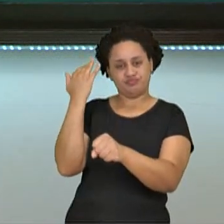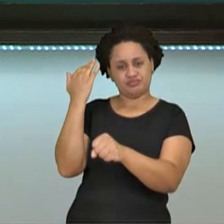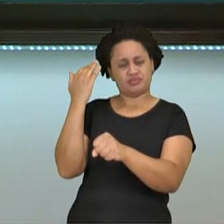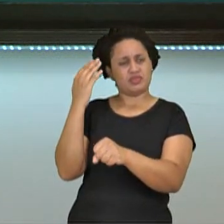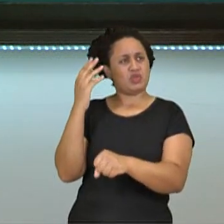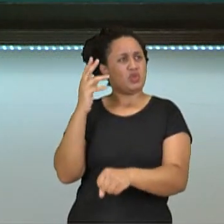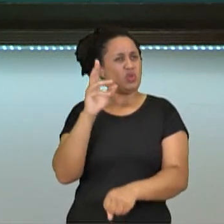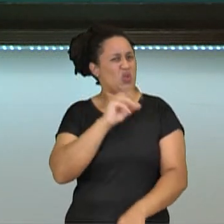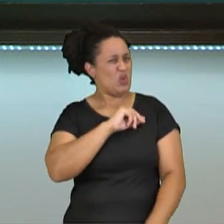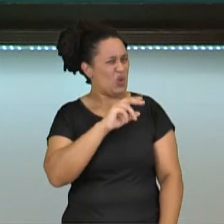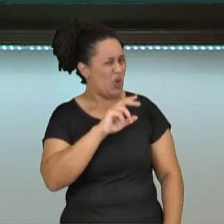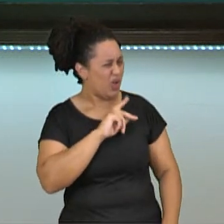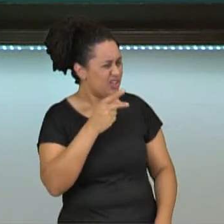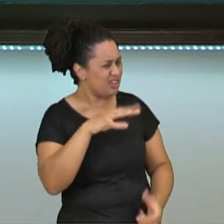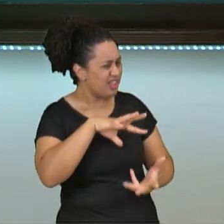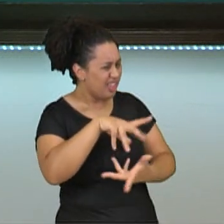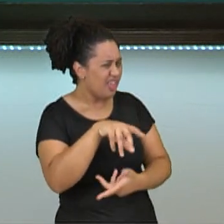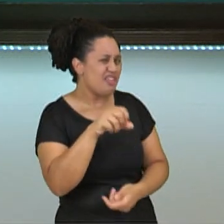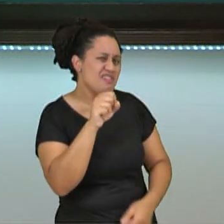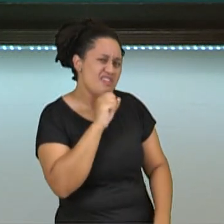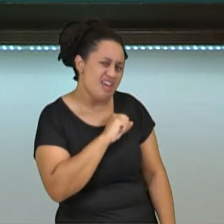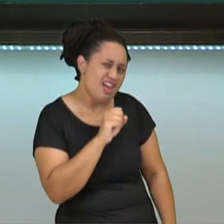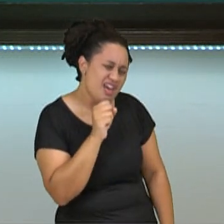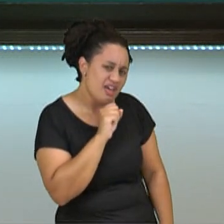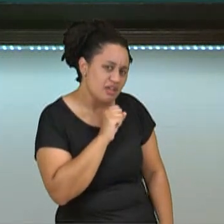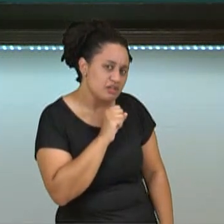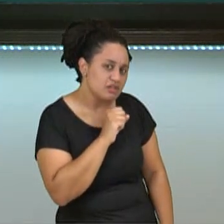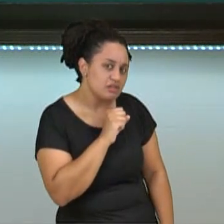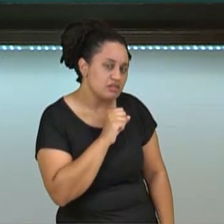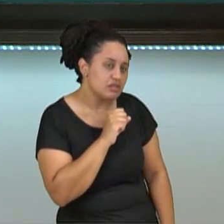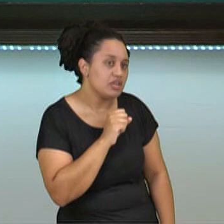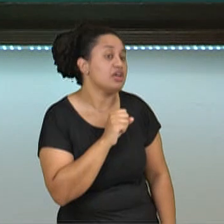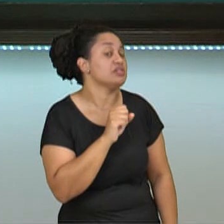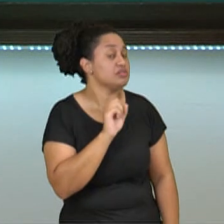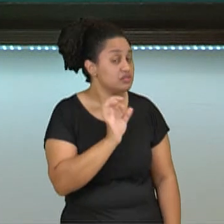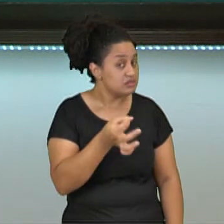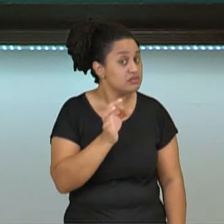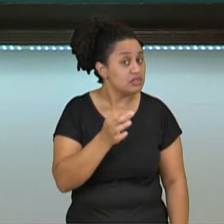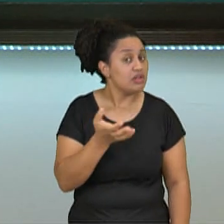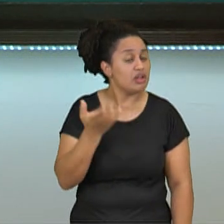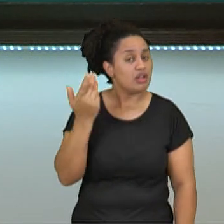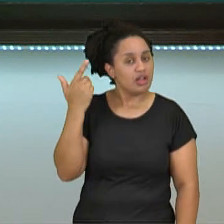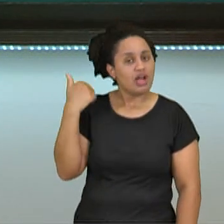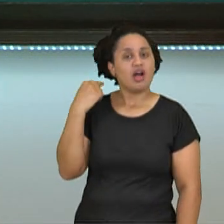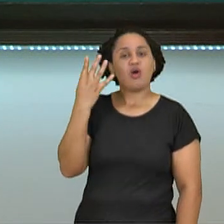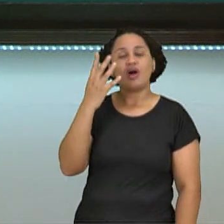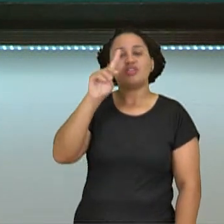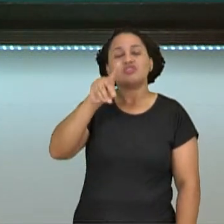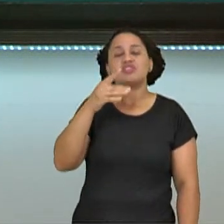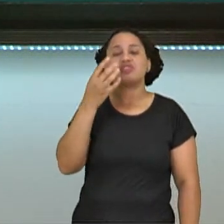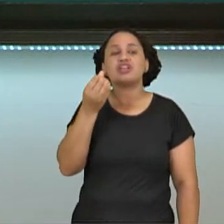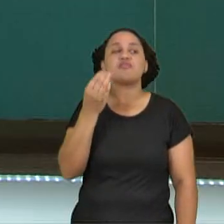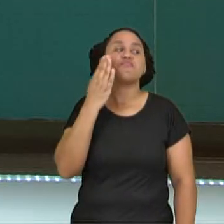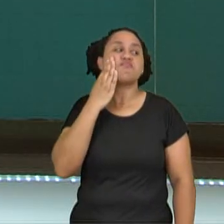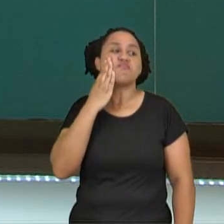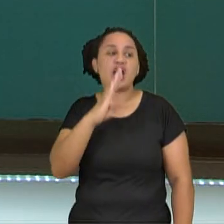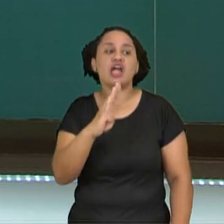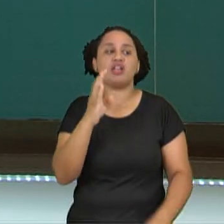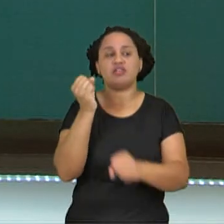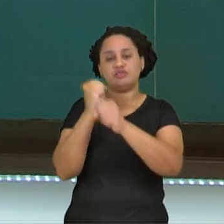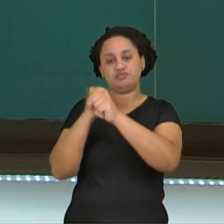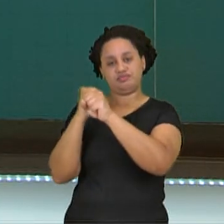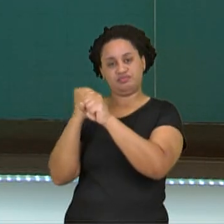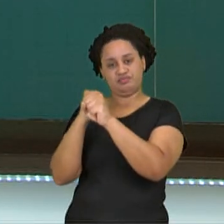nosso planeta é velho! Nosso planeta é antigo, tem 4,6 bilhões de anos. E desde a